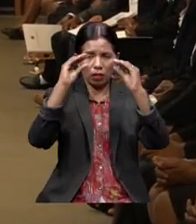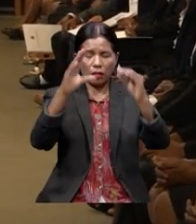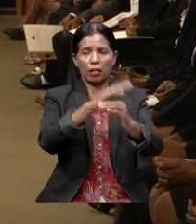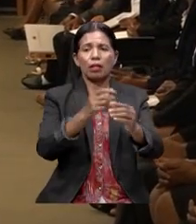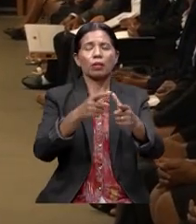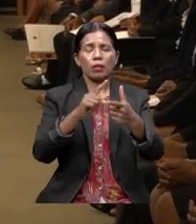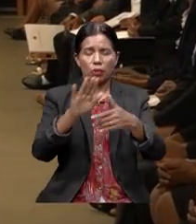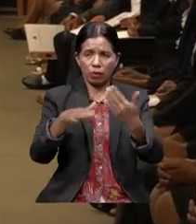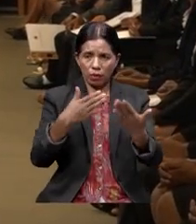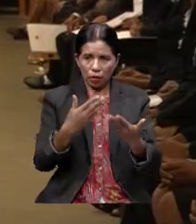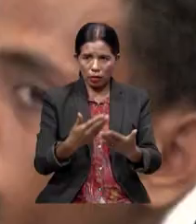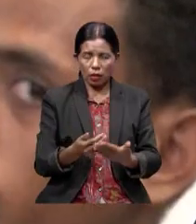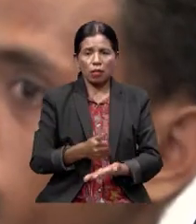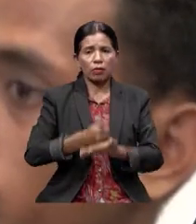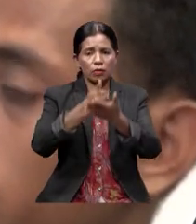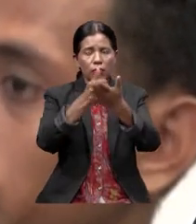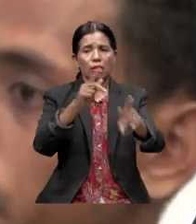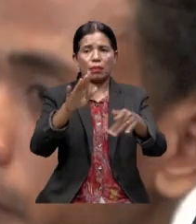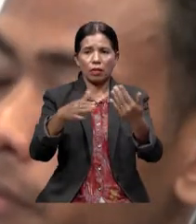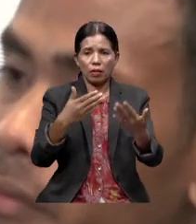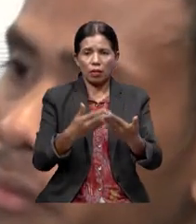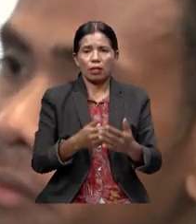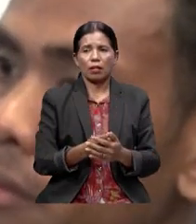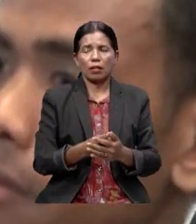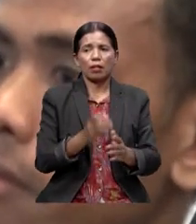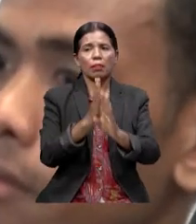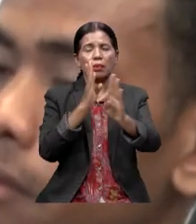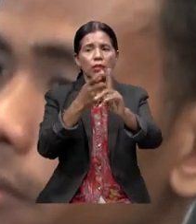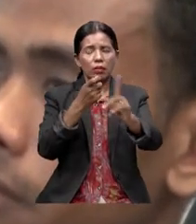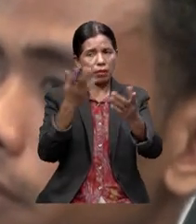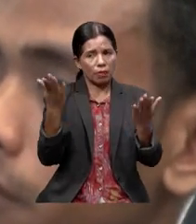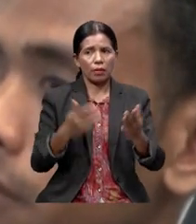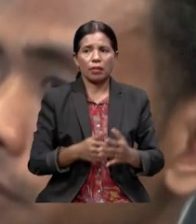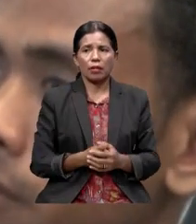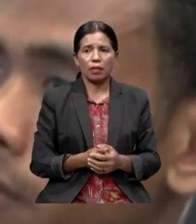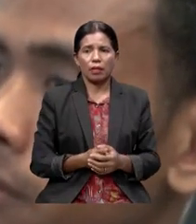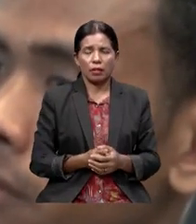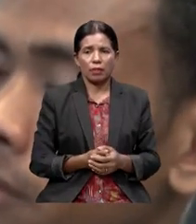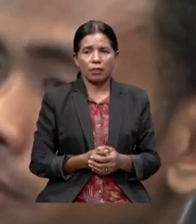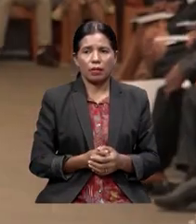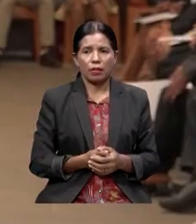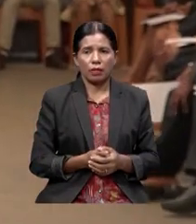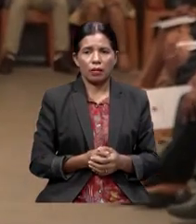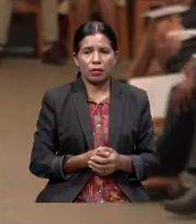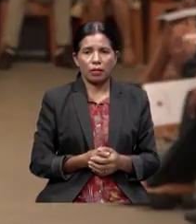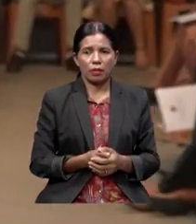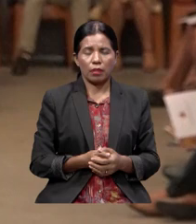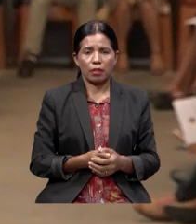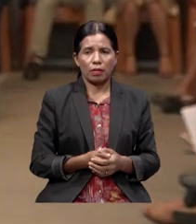lar, microlétios no lar, diz livros no lar. Tirei finanças, nessa senhora